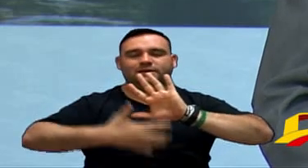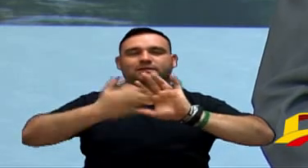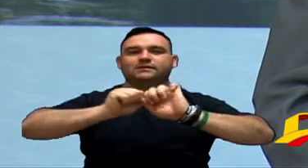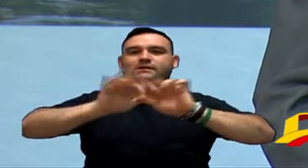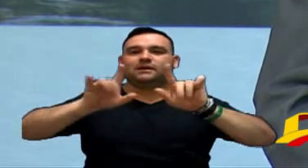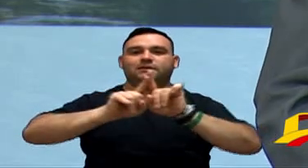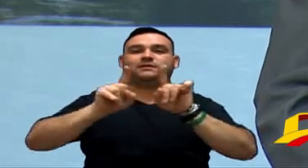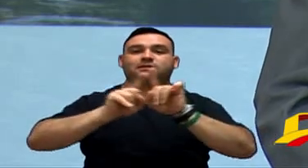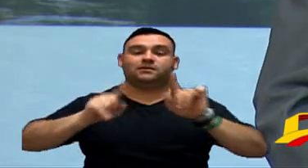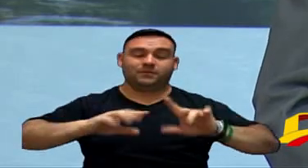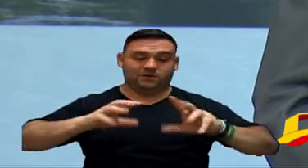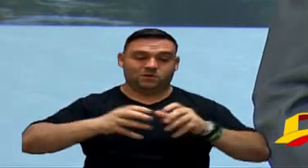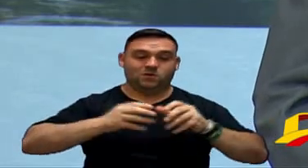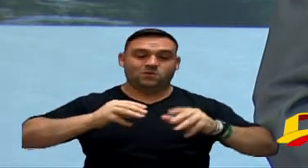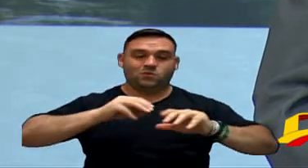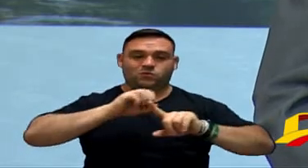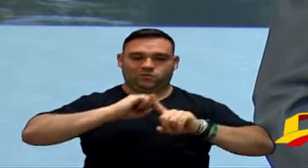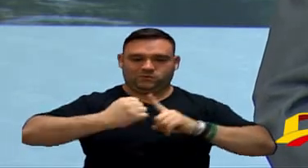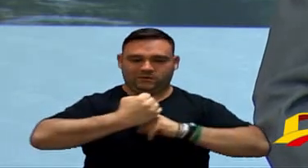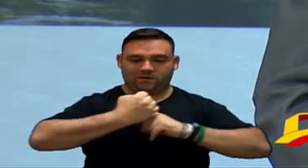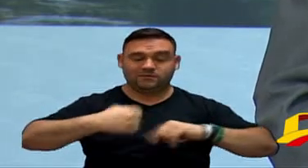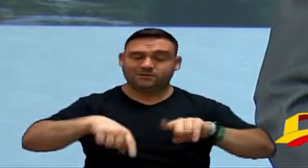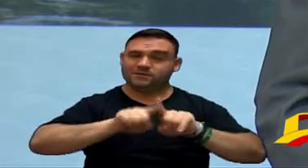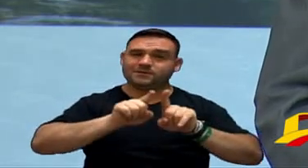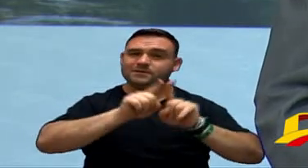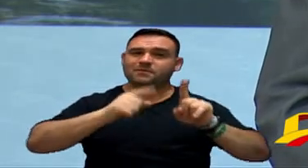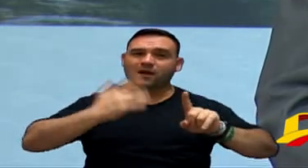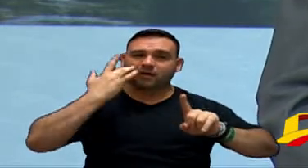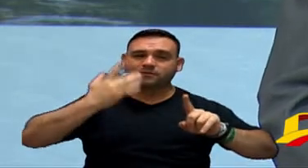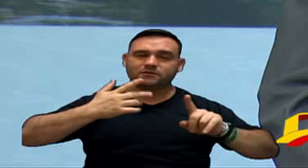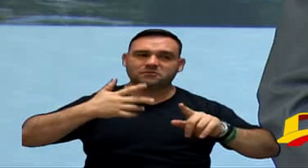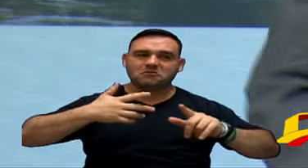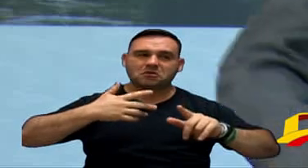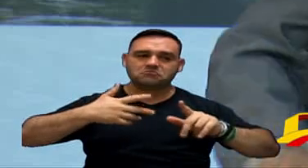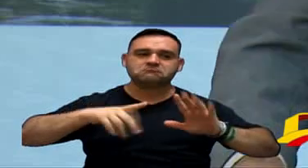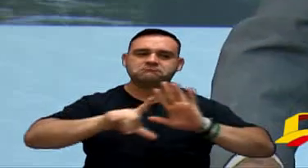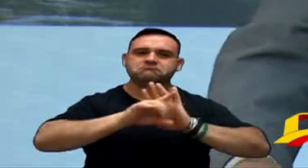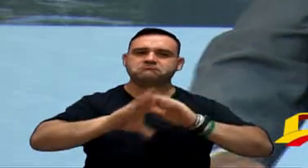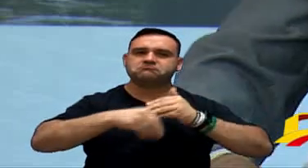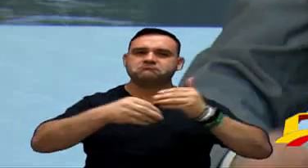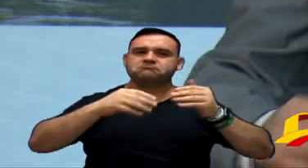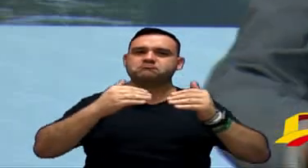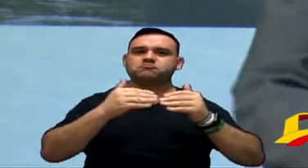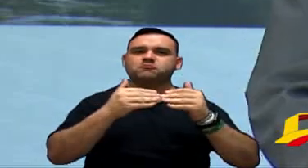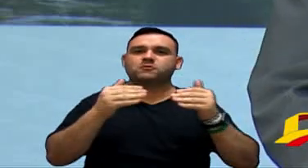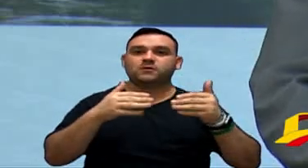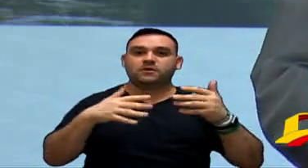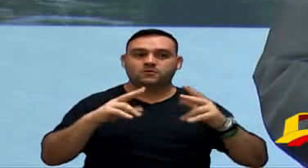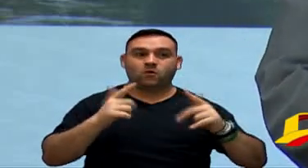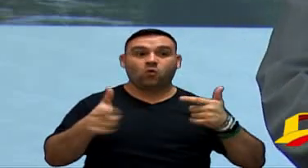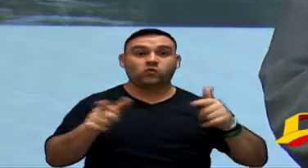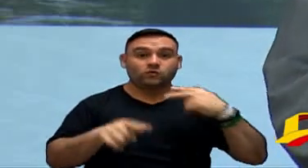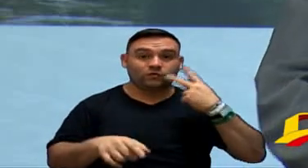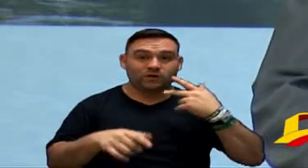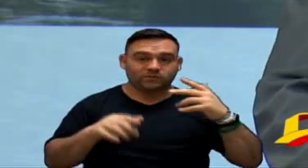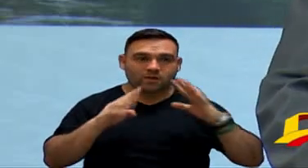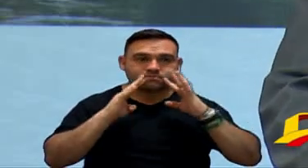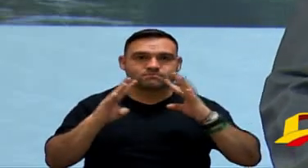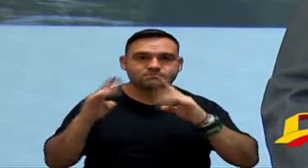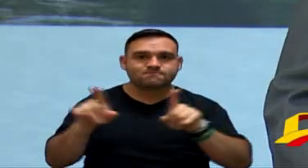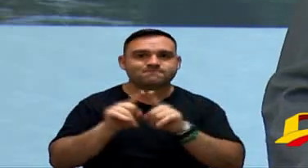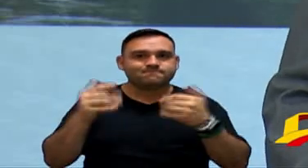junto as mídias sociais e não vejo nenhuma dificuldade aprovação da emenda e vamos em frente vamos ouvir os outros vereadores também